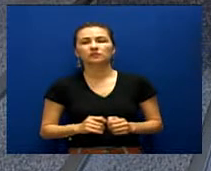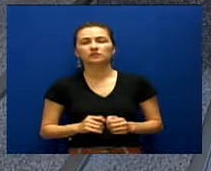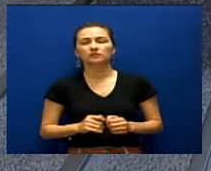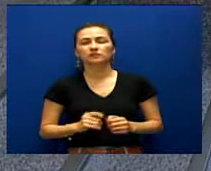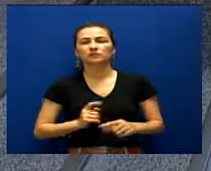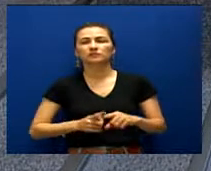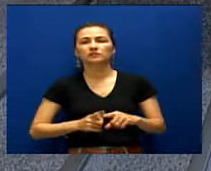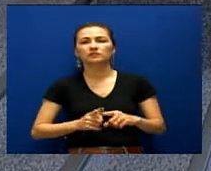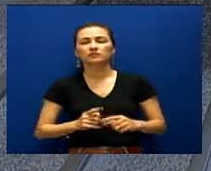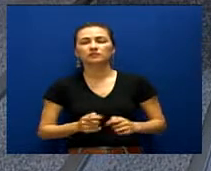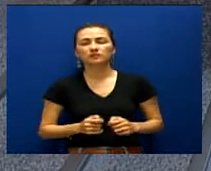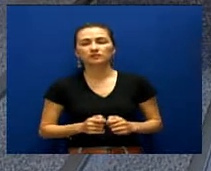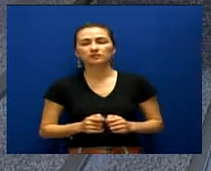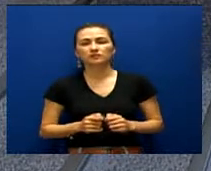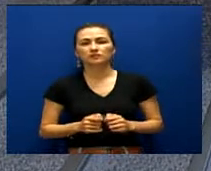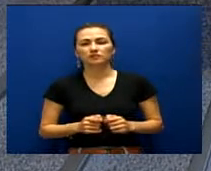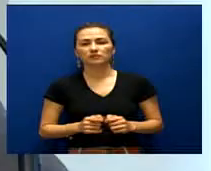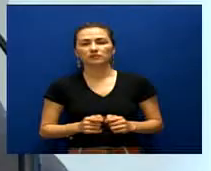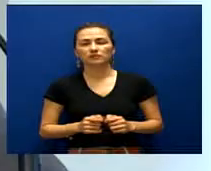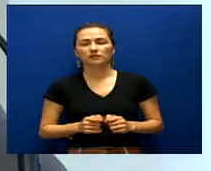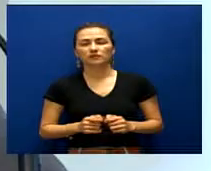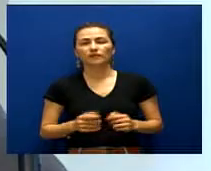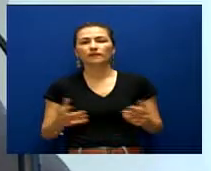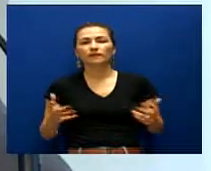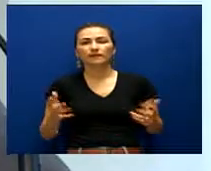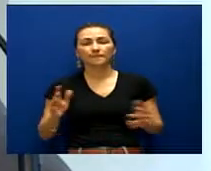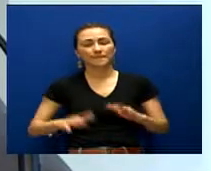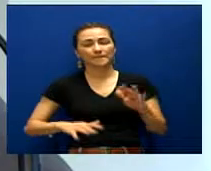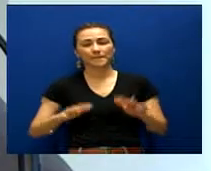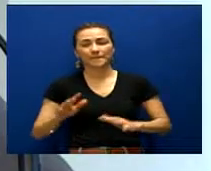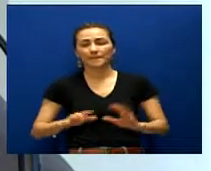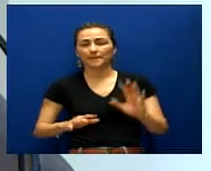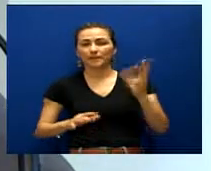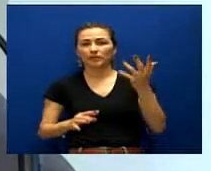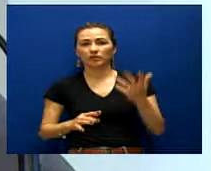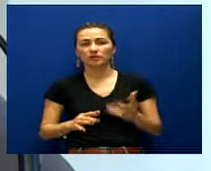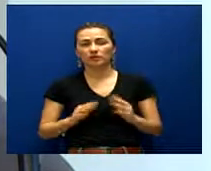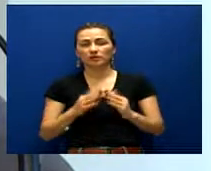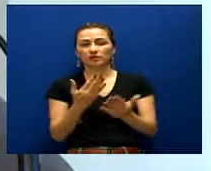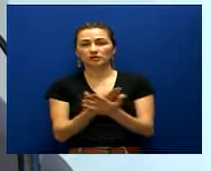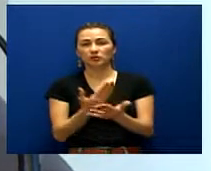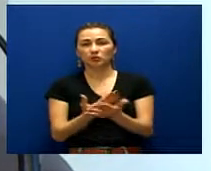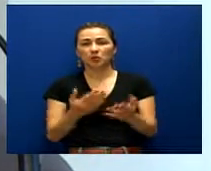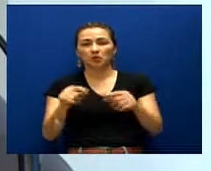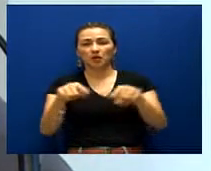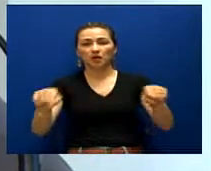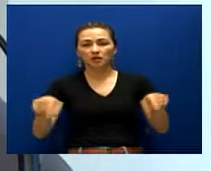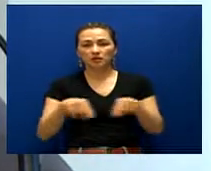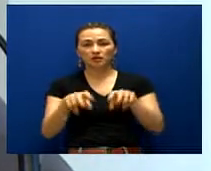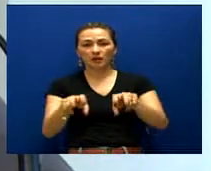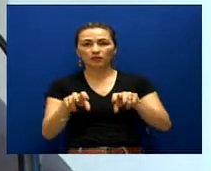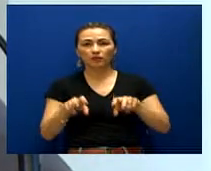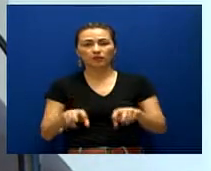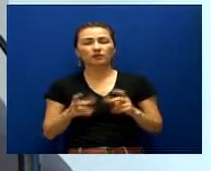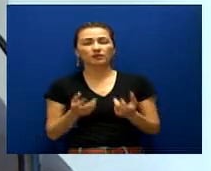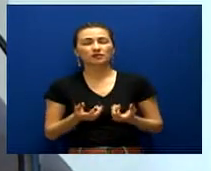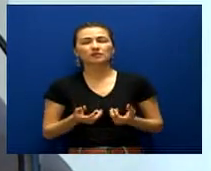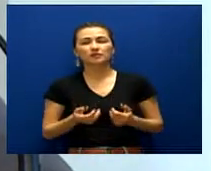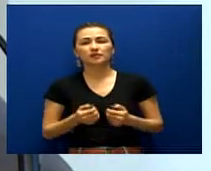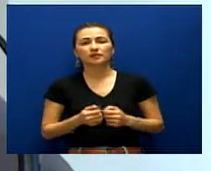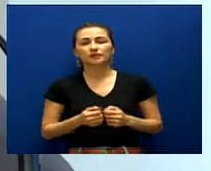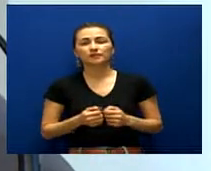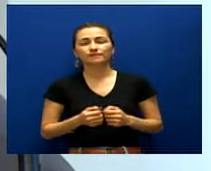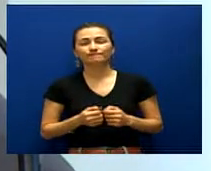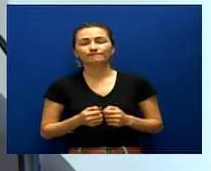estado em que se encontra muitas vezes as nossas salas de aula. Portanto, fica aqui o